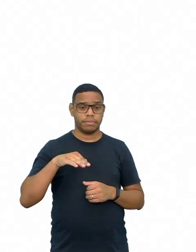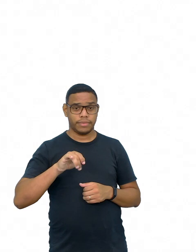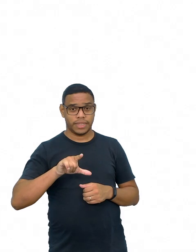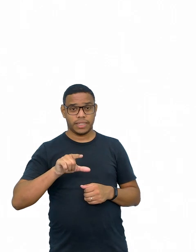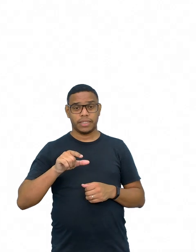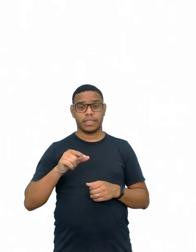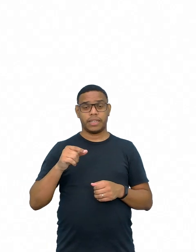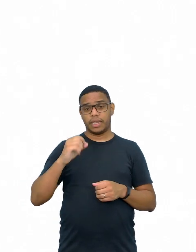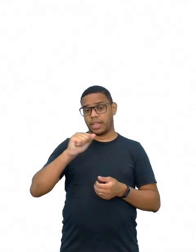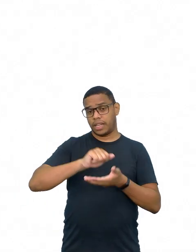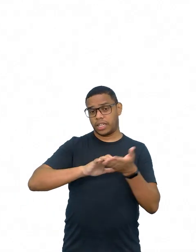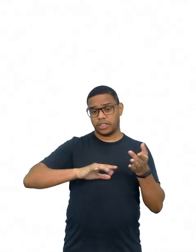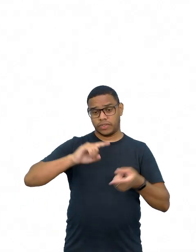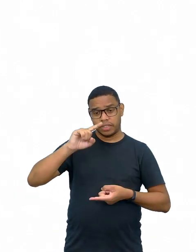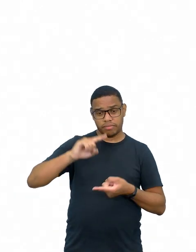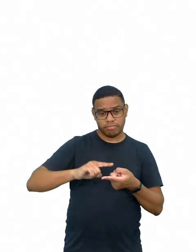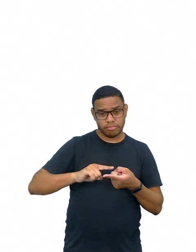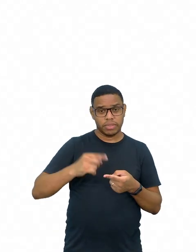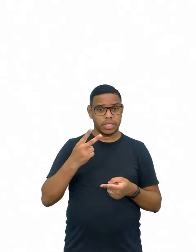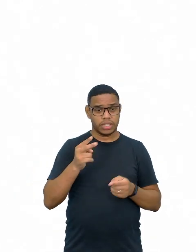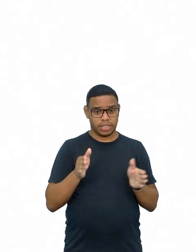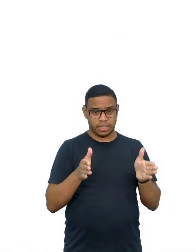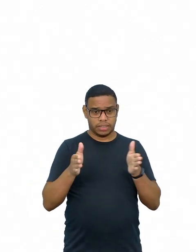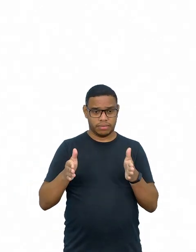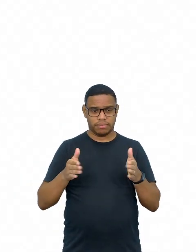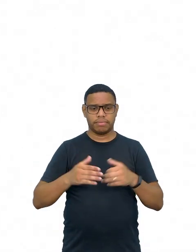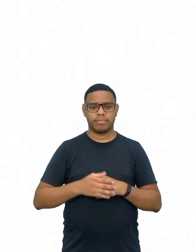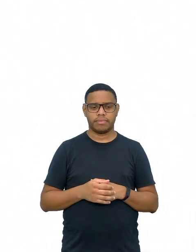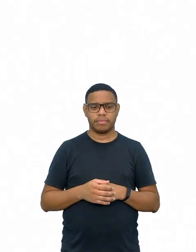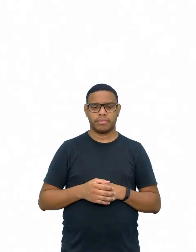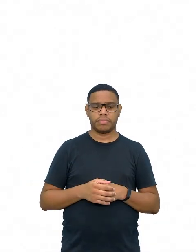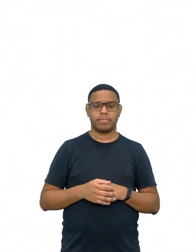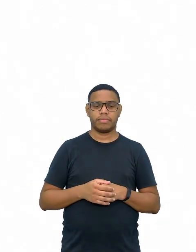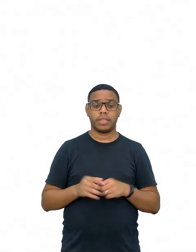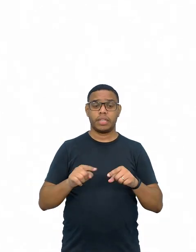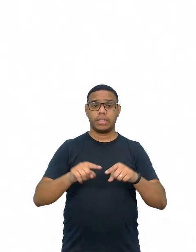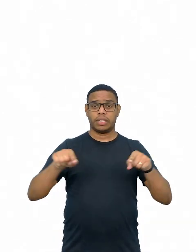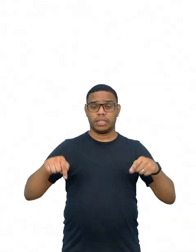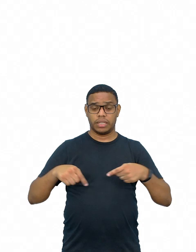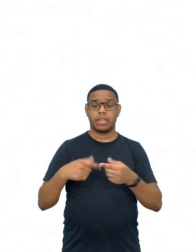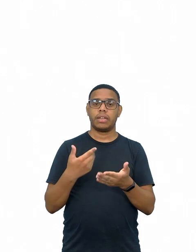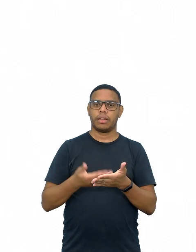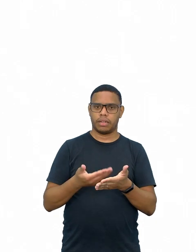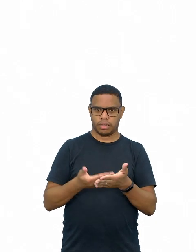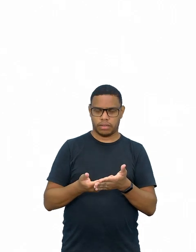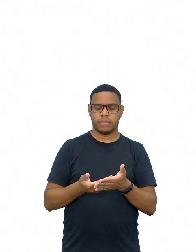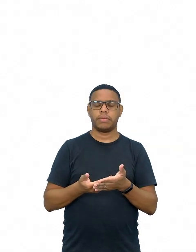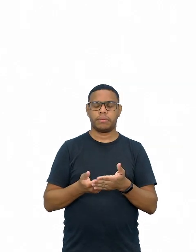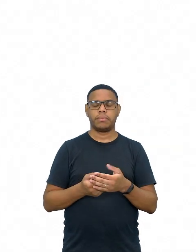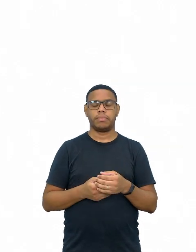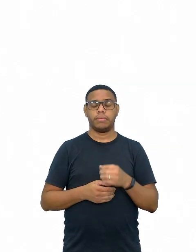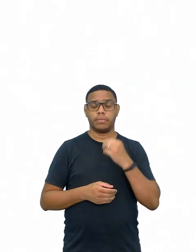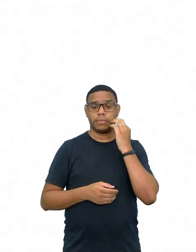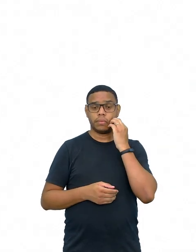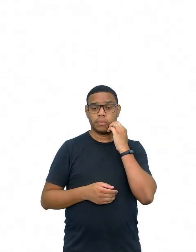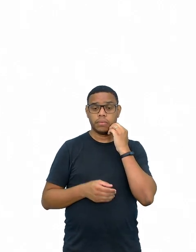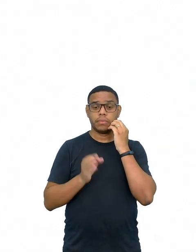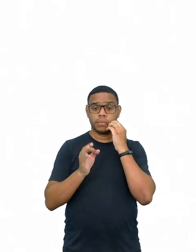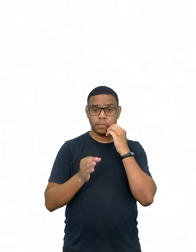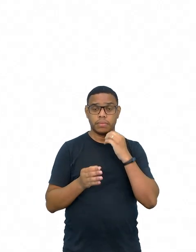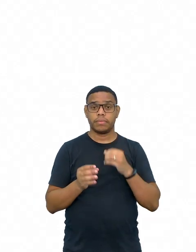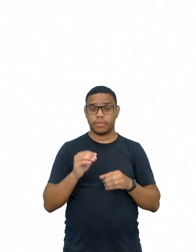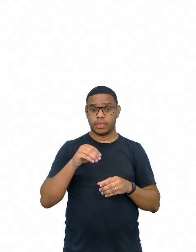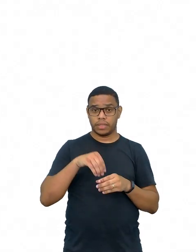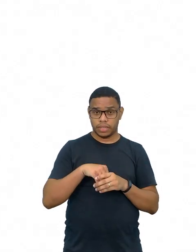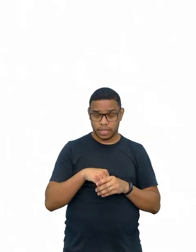lá da segunda etapa, com sala de aula invertida. Nossa, é isso mesmo. Dentro